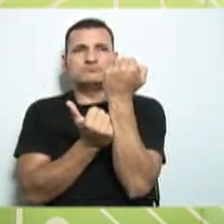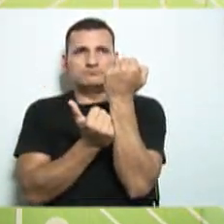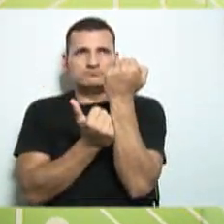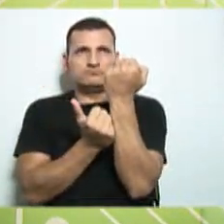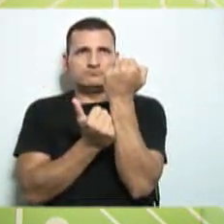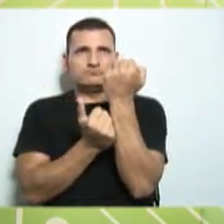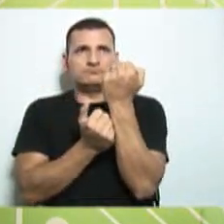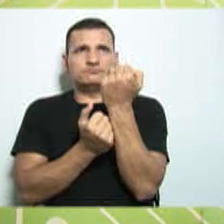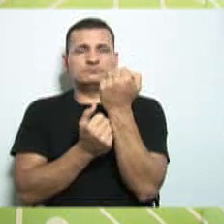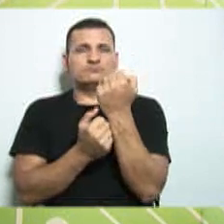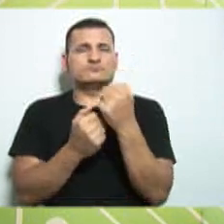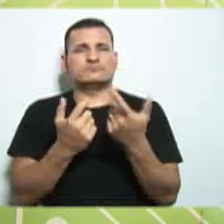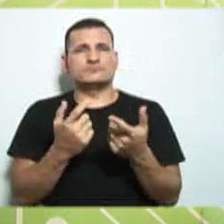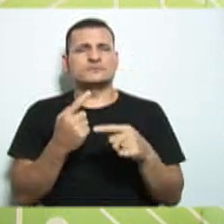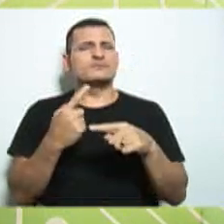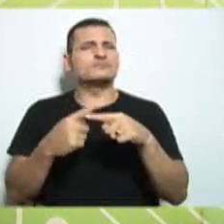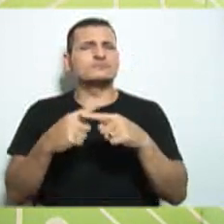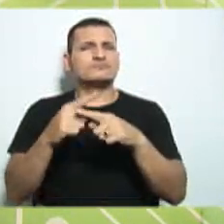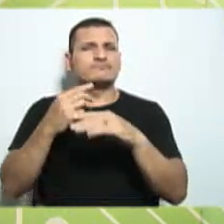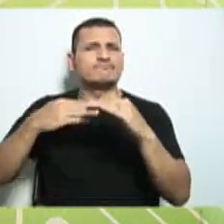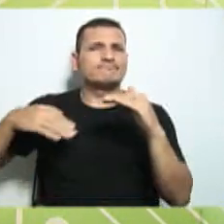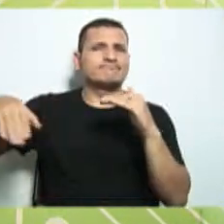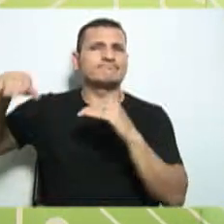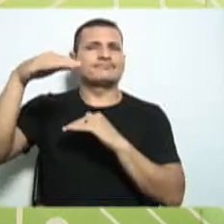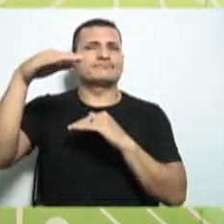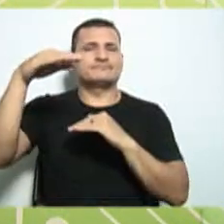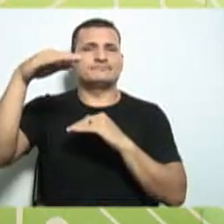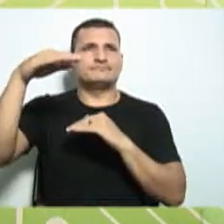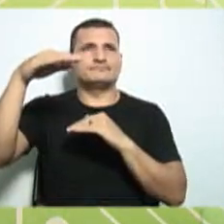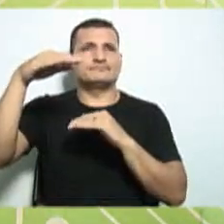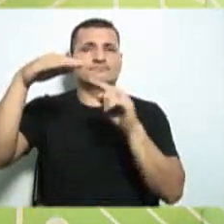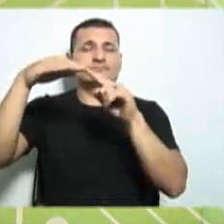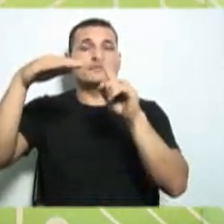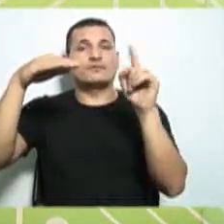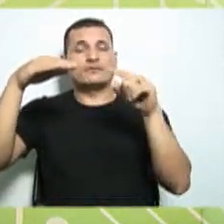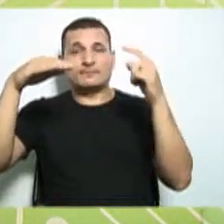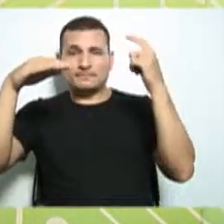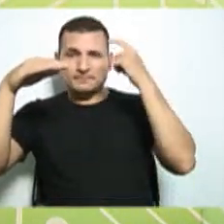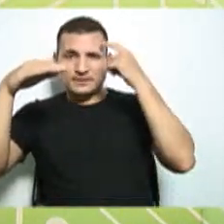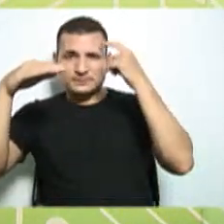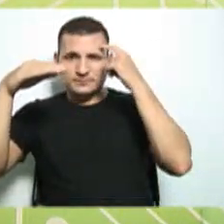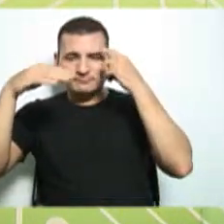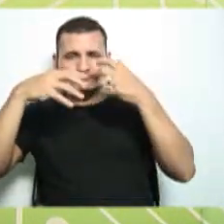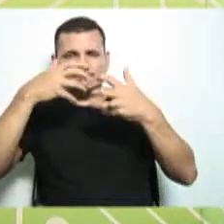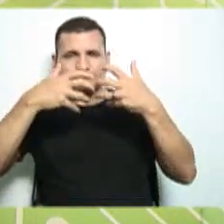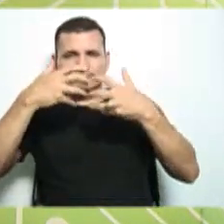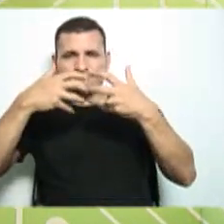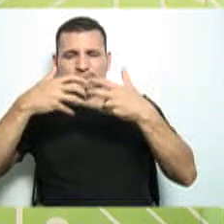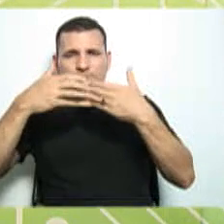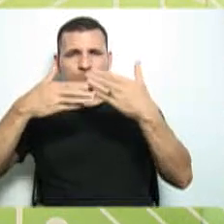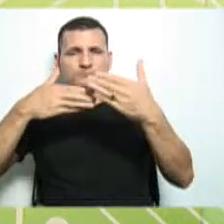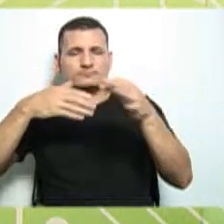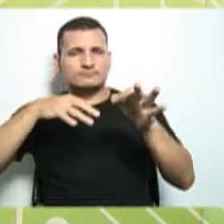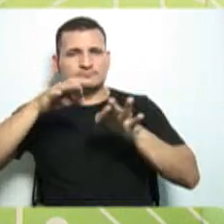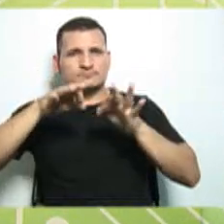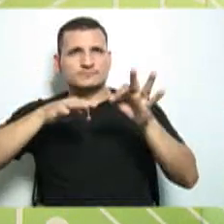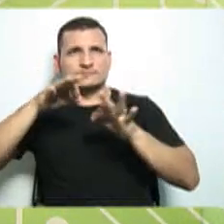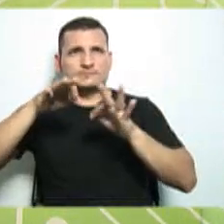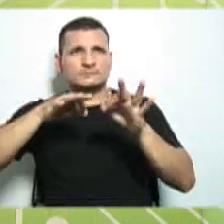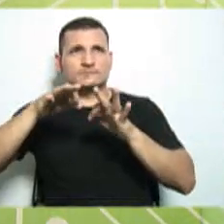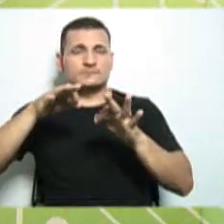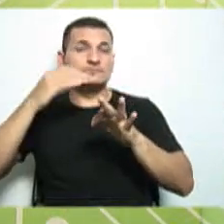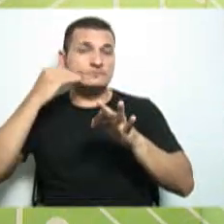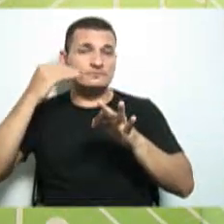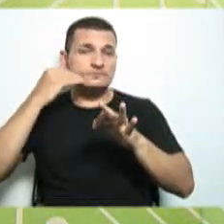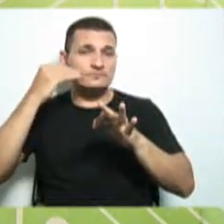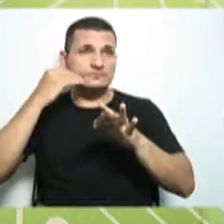porque por que está lá naquele topo? É a parte que pensa, é a parte que começa a planejar para verificar onde